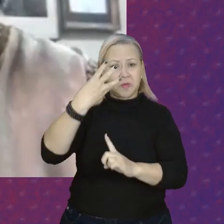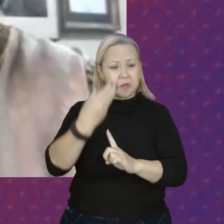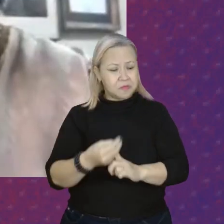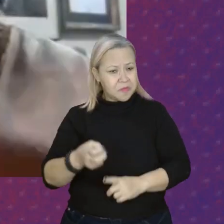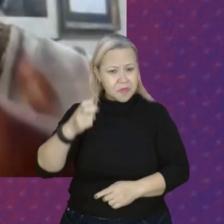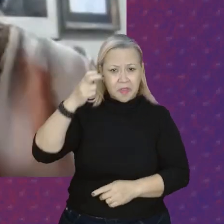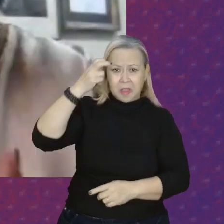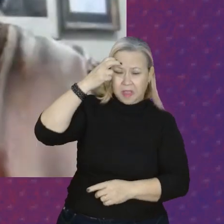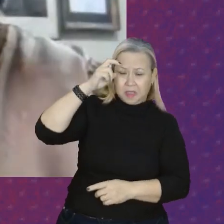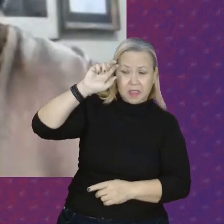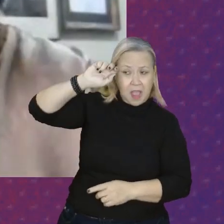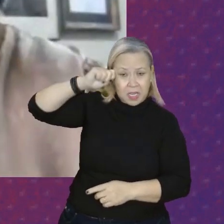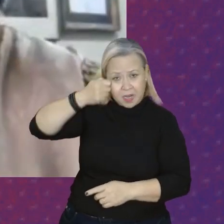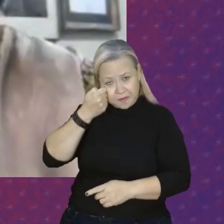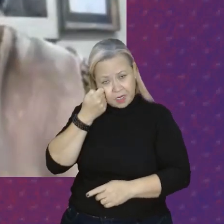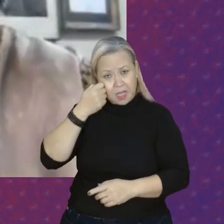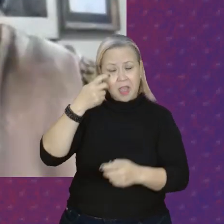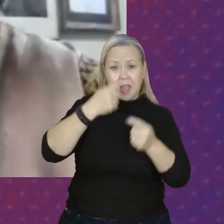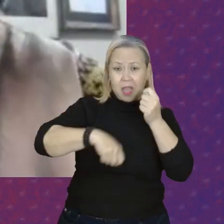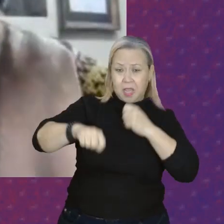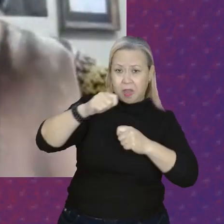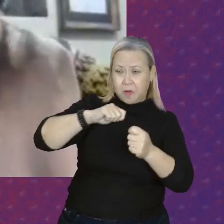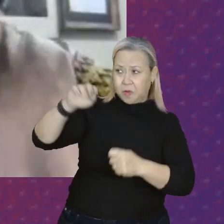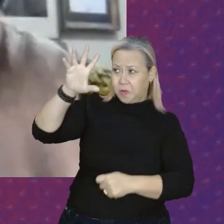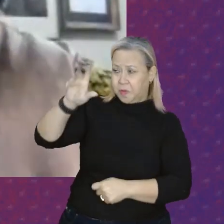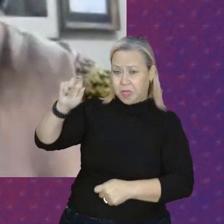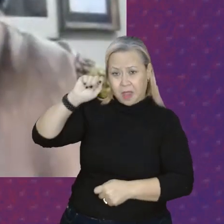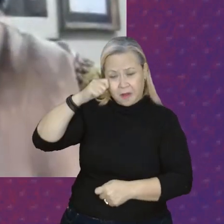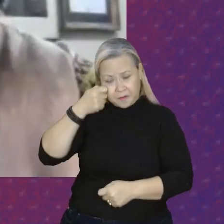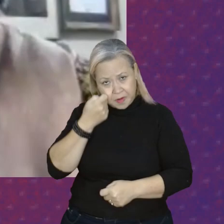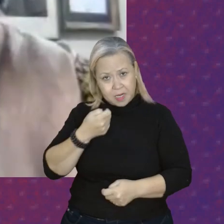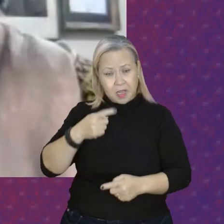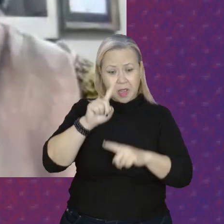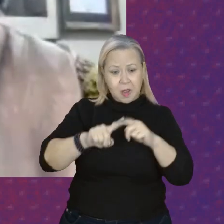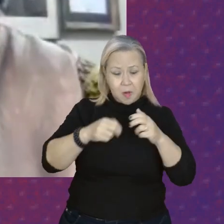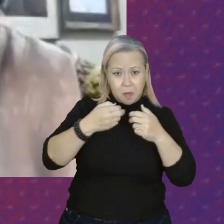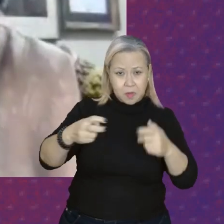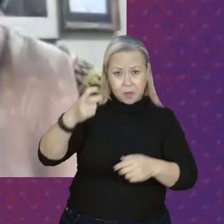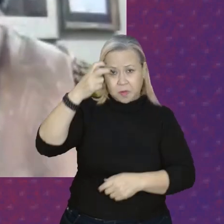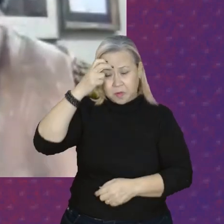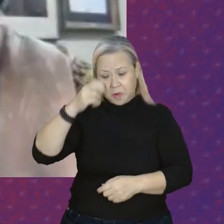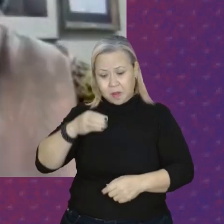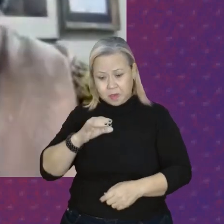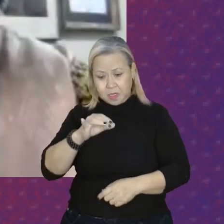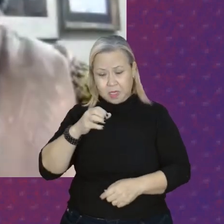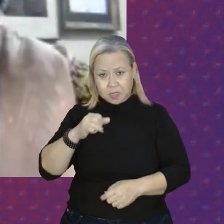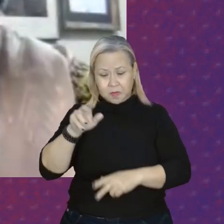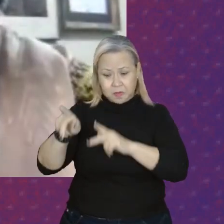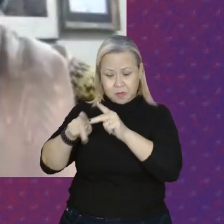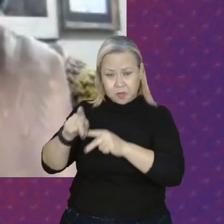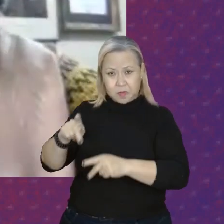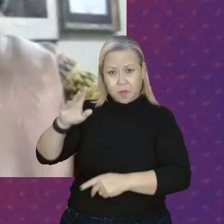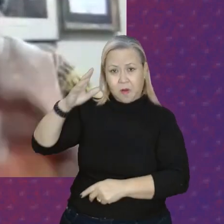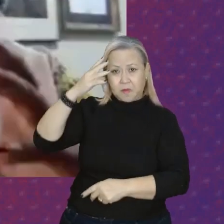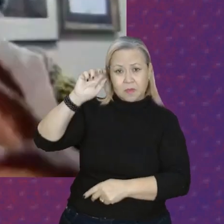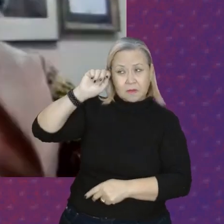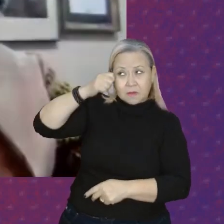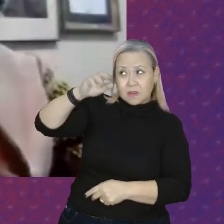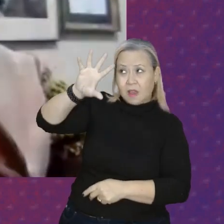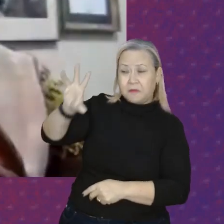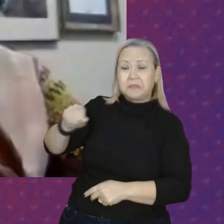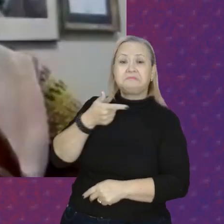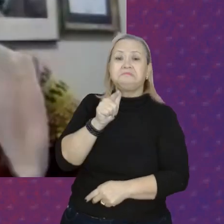africana, economia africana, a produção cultural e científica dos povos africanos, né? Quando